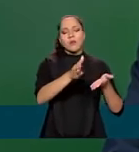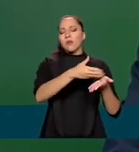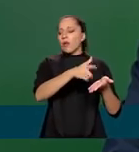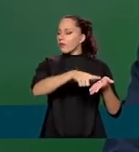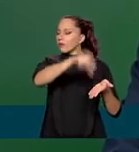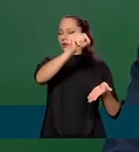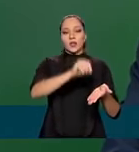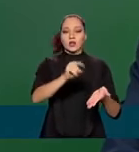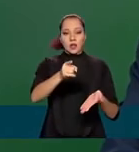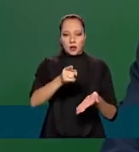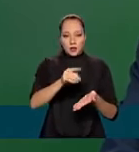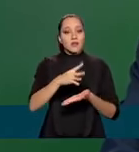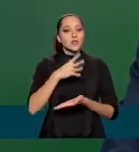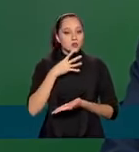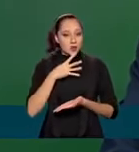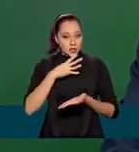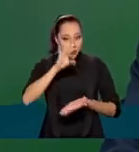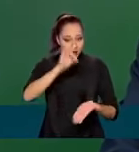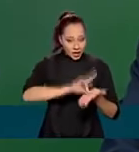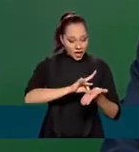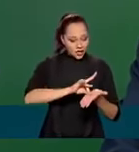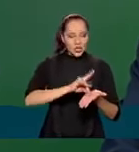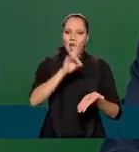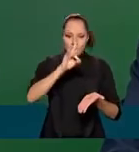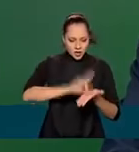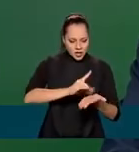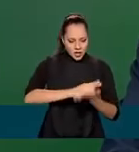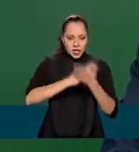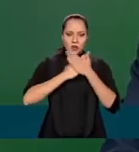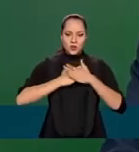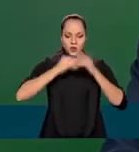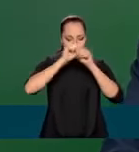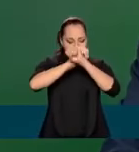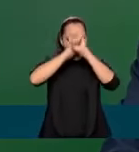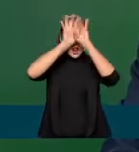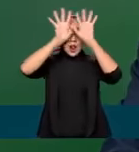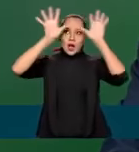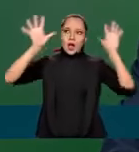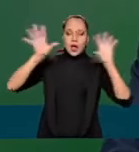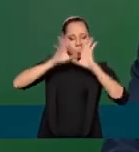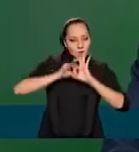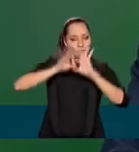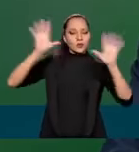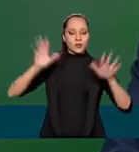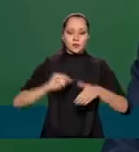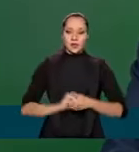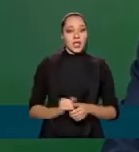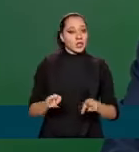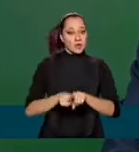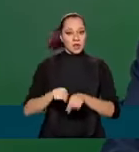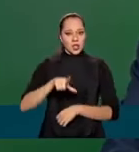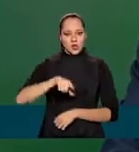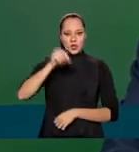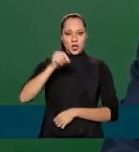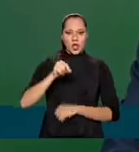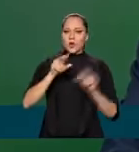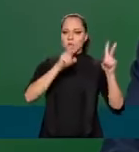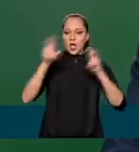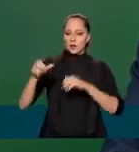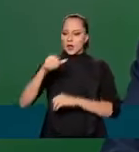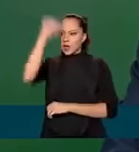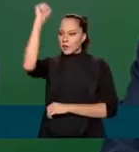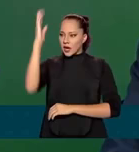e Conhecereis a verdade EA verdade vos libertará e também não escolheu o Brasil acima de tudo